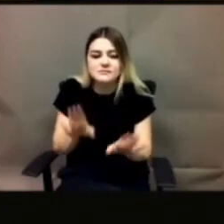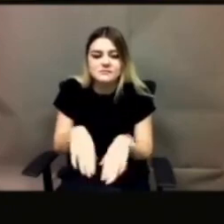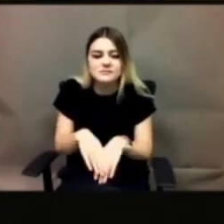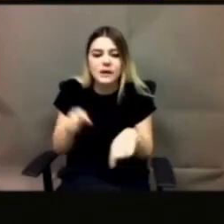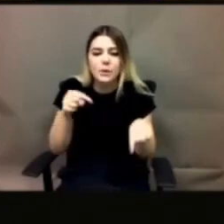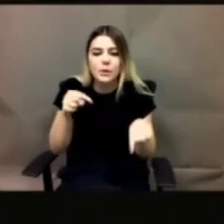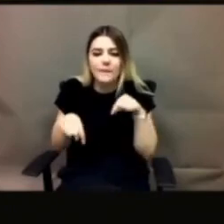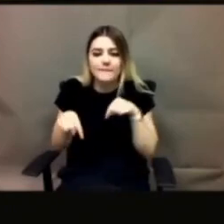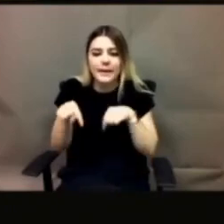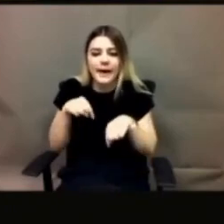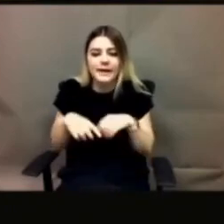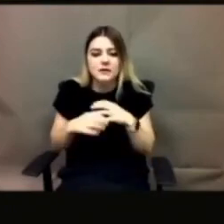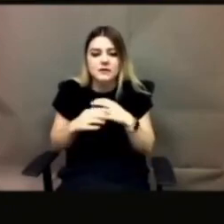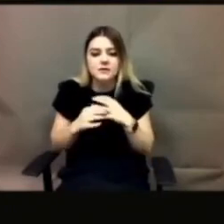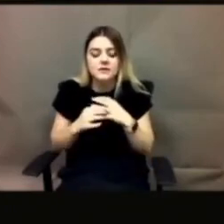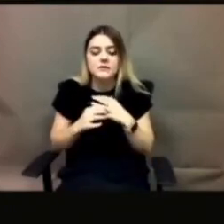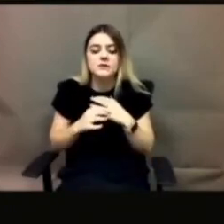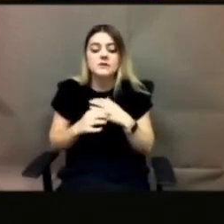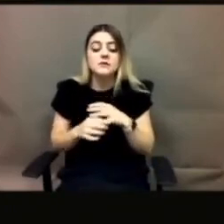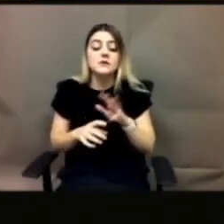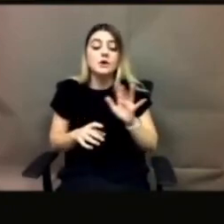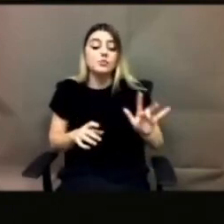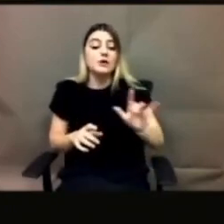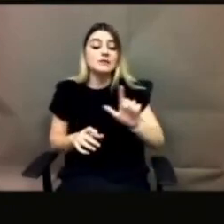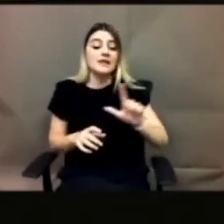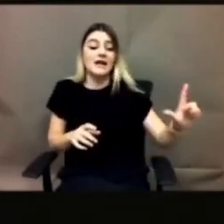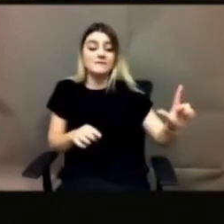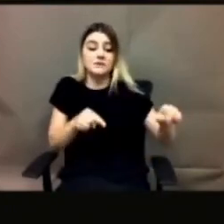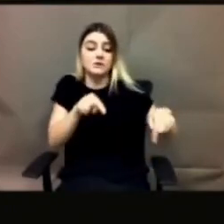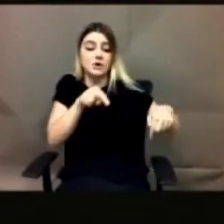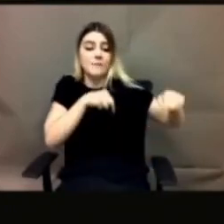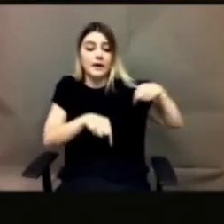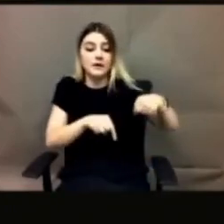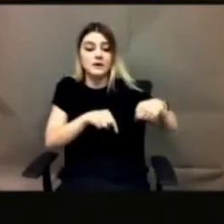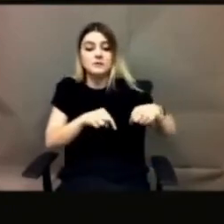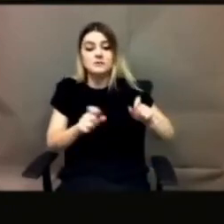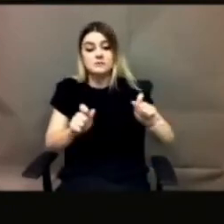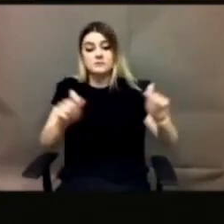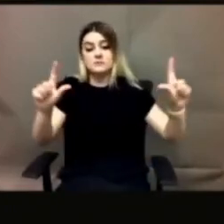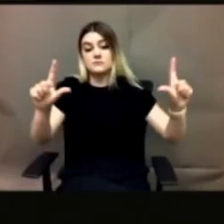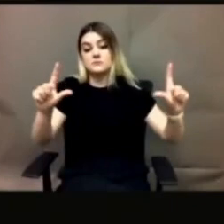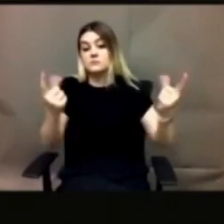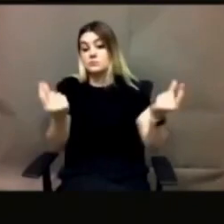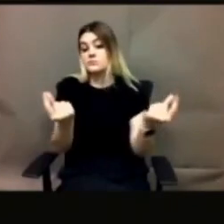voltando, então, quando eu apertar a seta à esquerda para voltar,